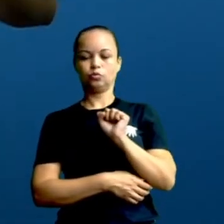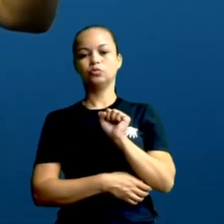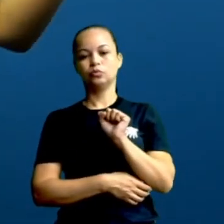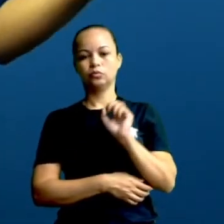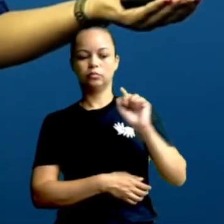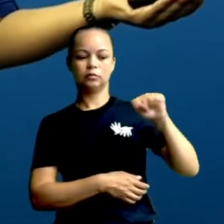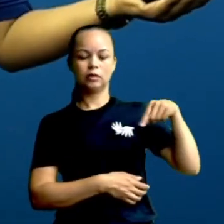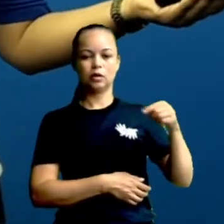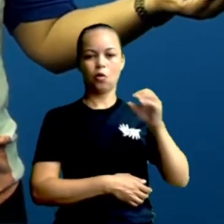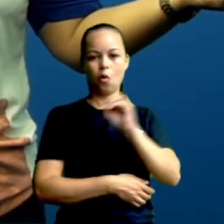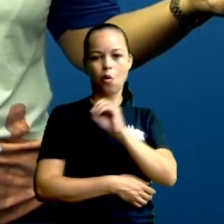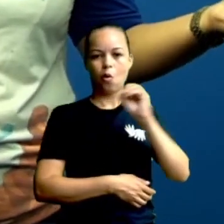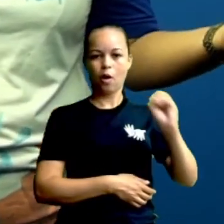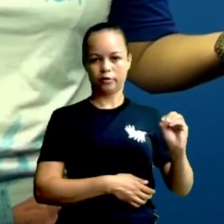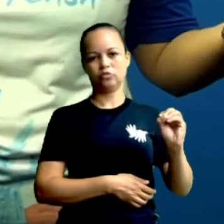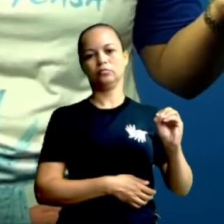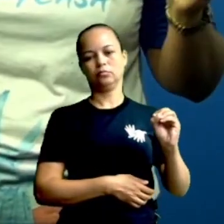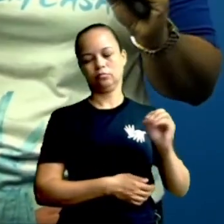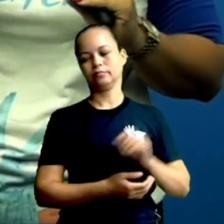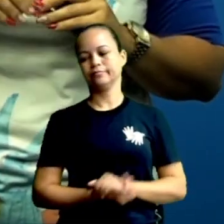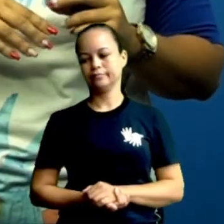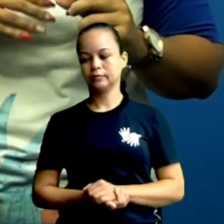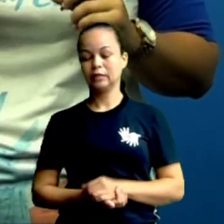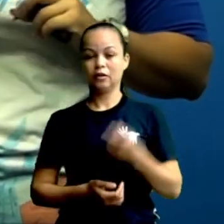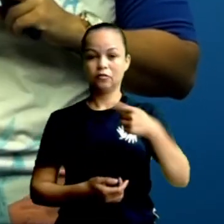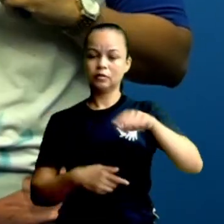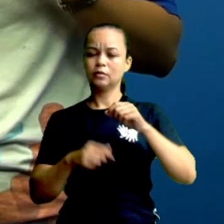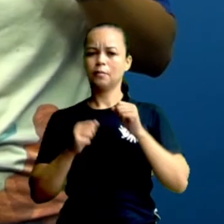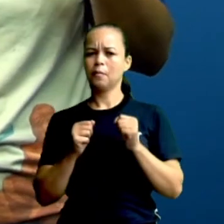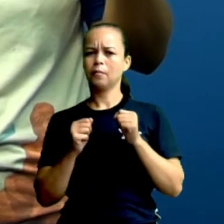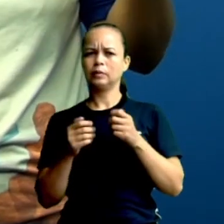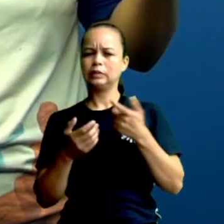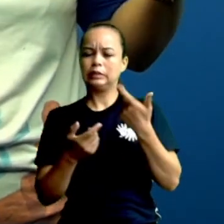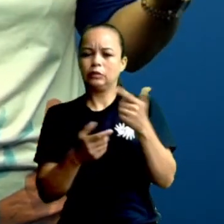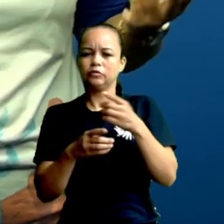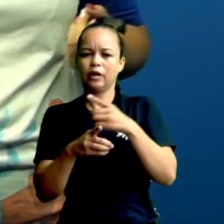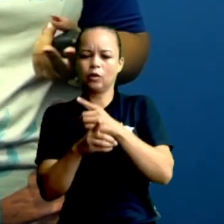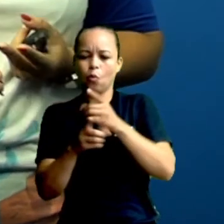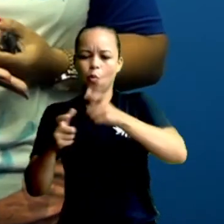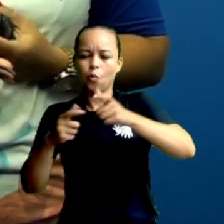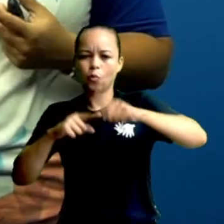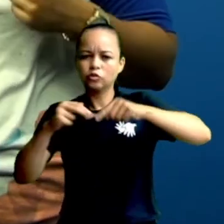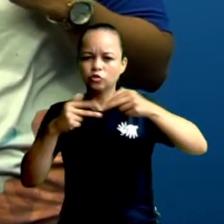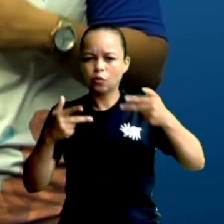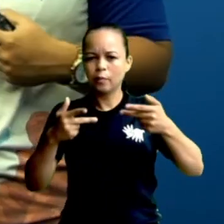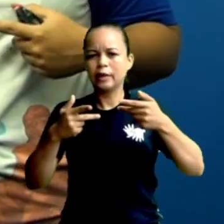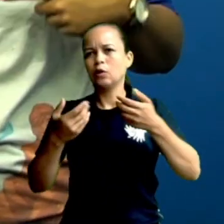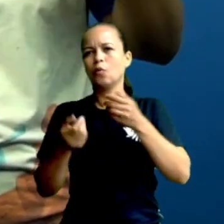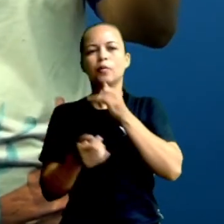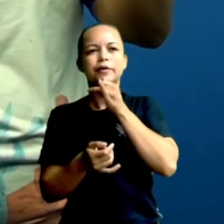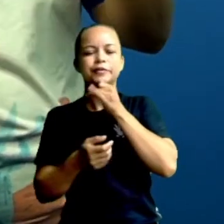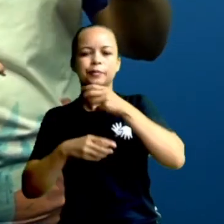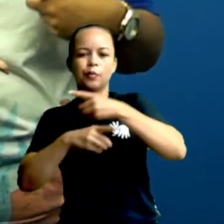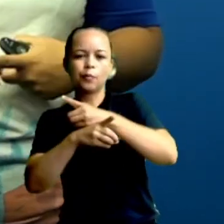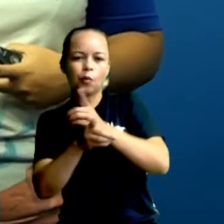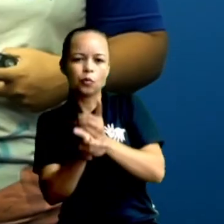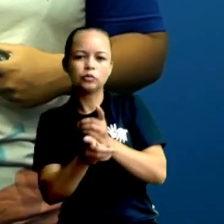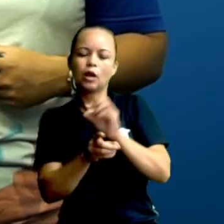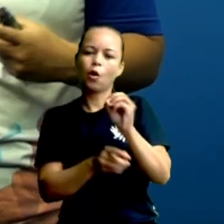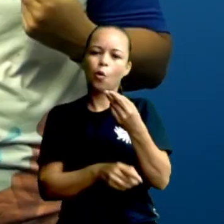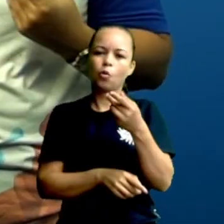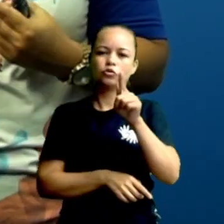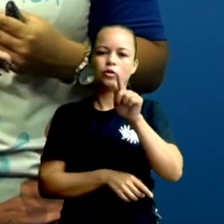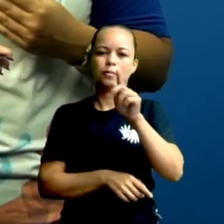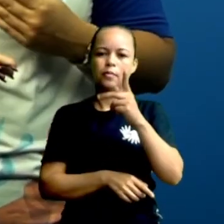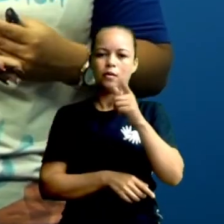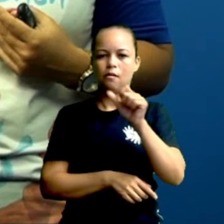ao leste é o oeste. Então, você pode, se você não tiver com nenhum instrumento de localização na mão, como bússola ou